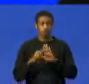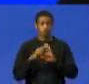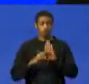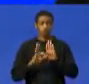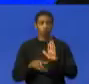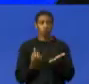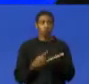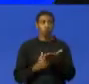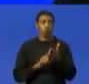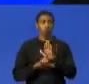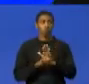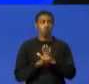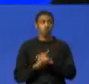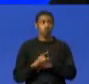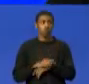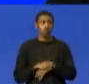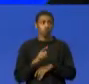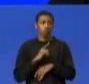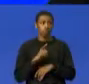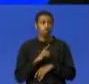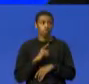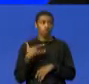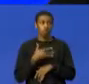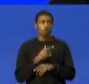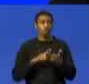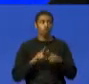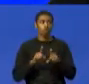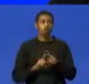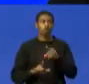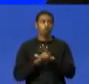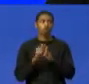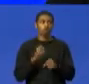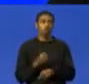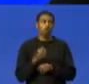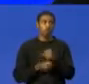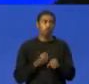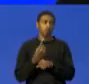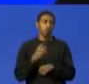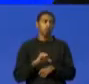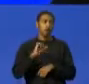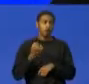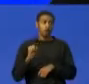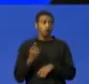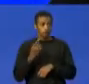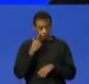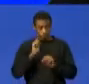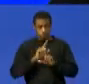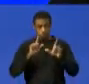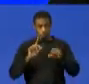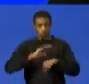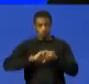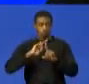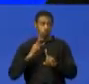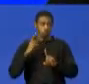regulamentado pelas leis orgânicas de saúde e pela Constituição de 88, que ampliou a cobertura do serviço público de saúde